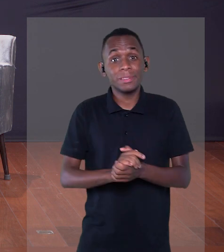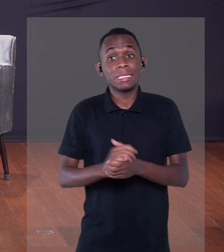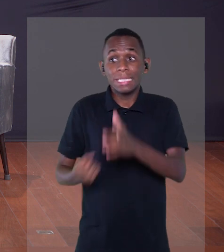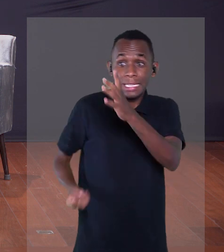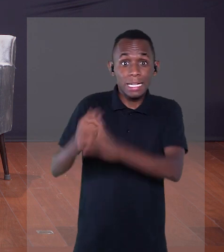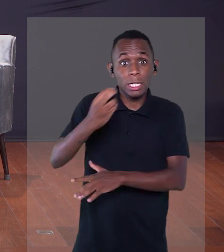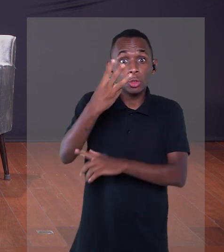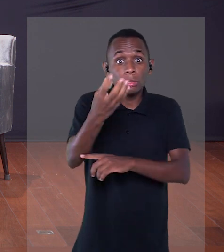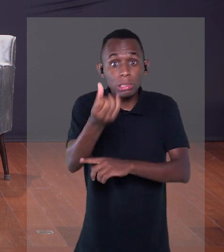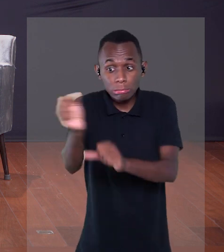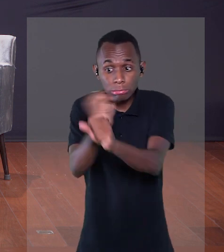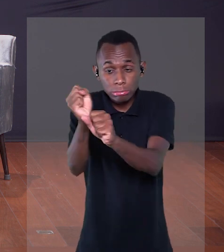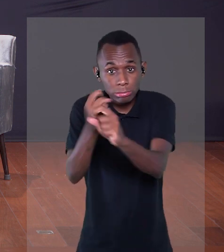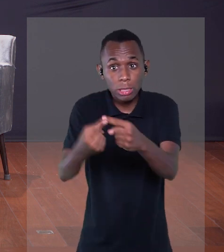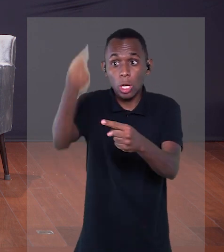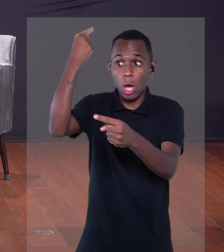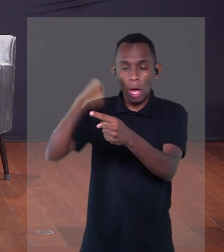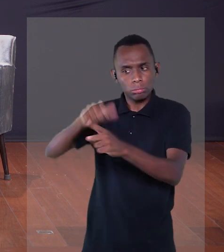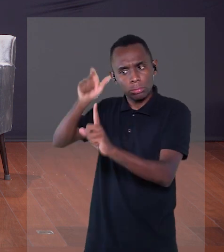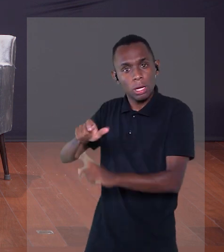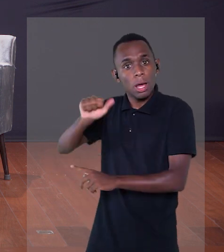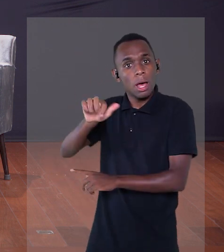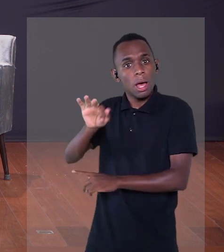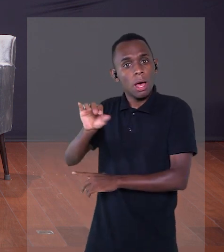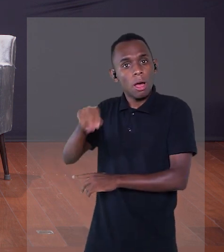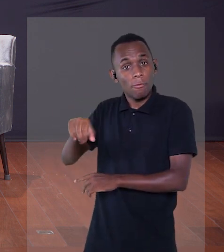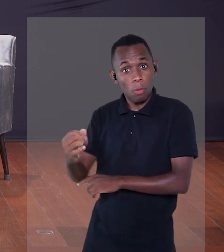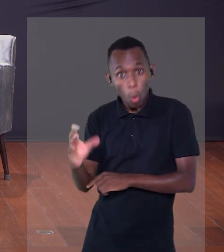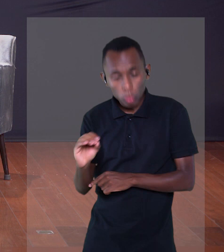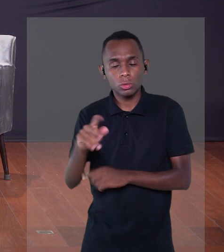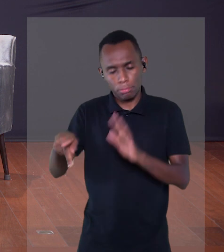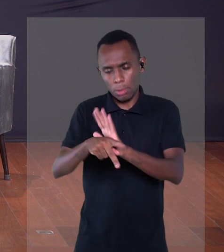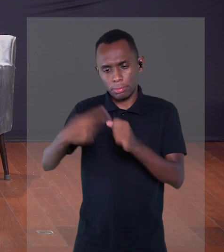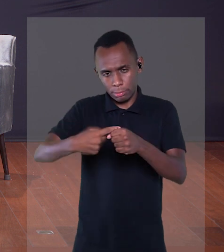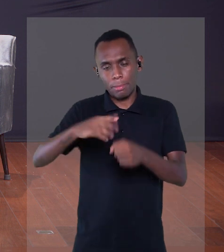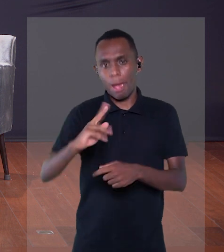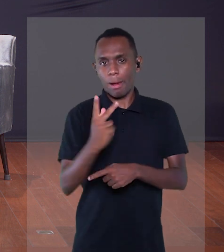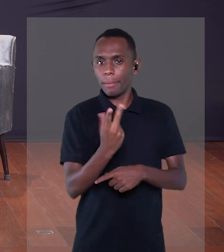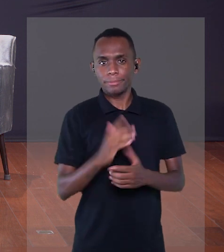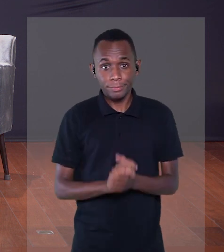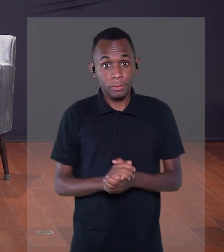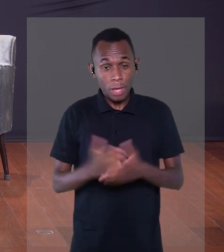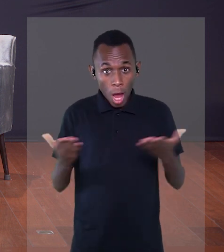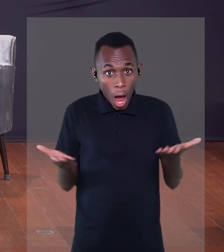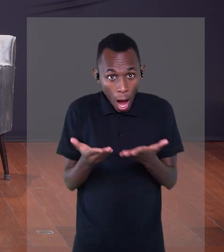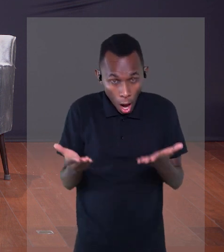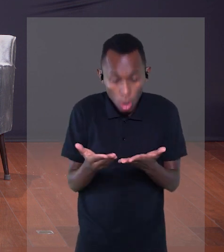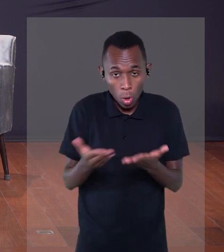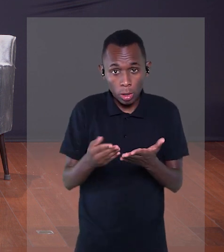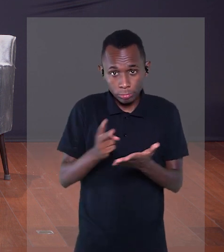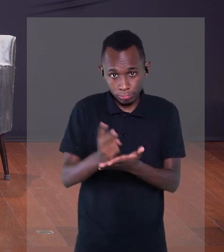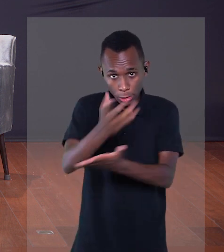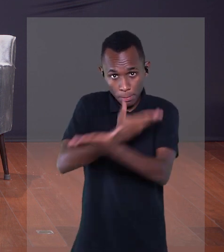criado há 36 anos pelo jornalista Afonso Borges, aqui de Belo Horizonte. Essa edição do Sempre um